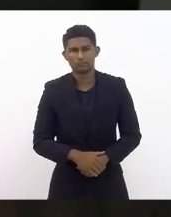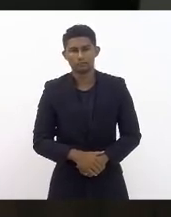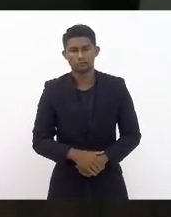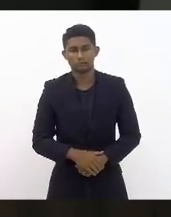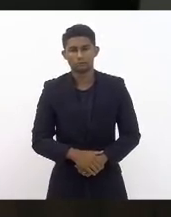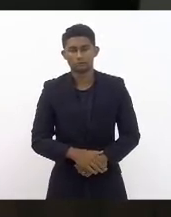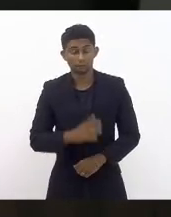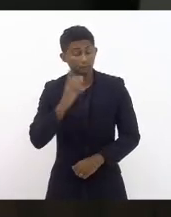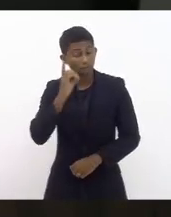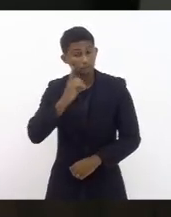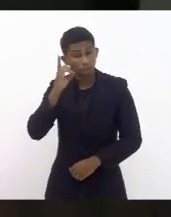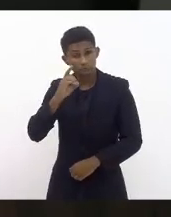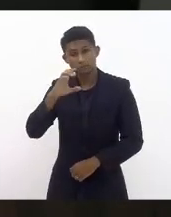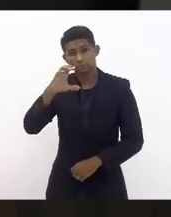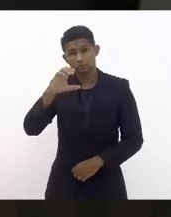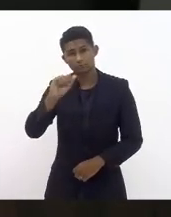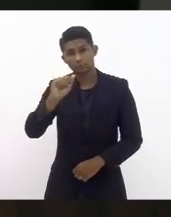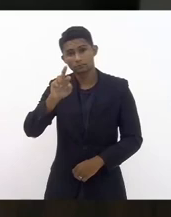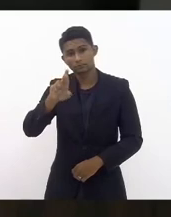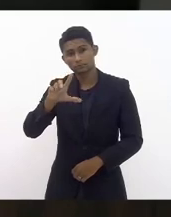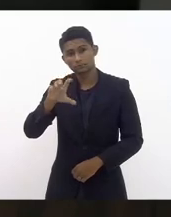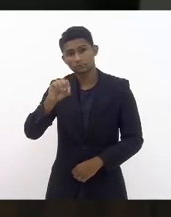Deputado Carlos Mink.